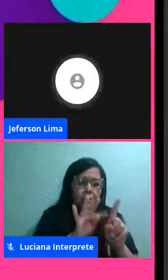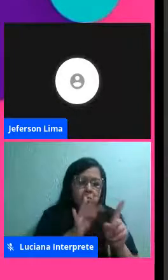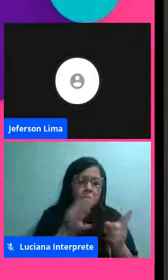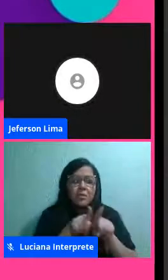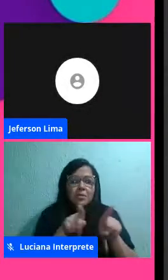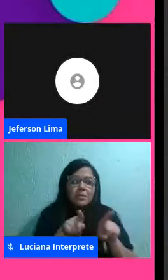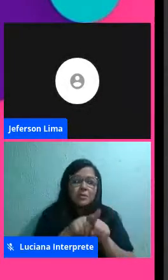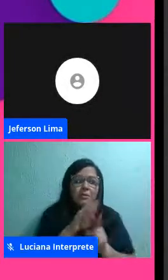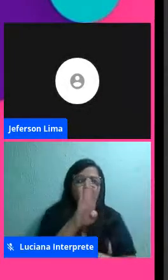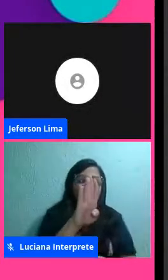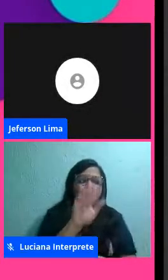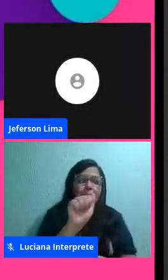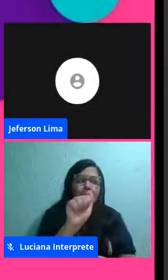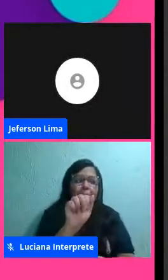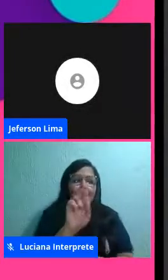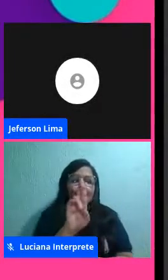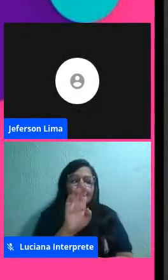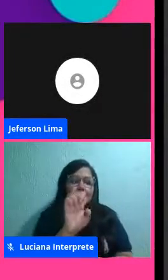rec.body.sensor.